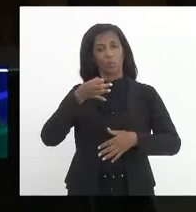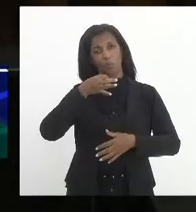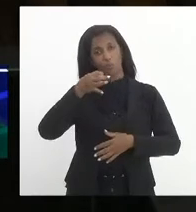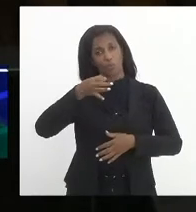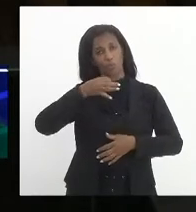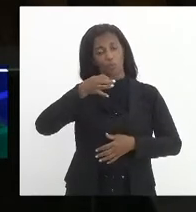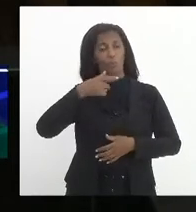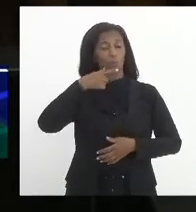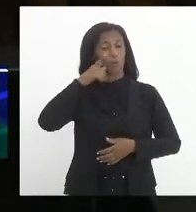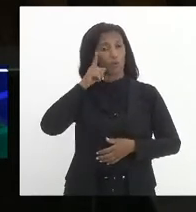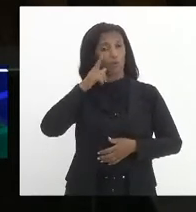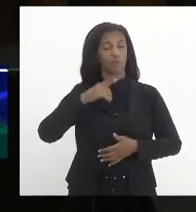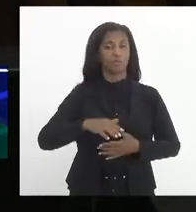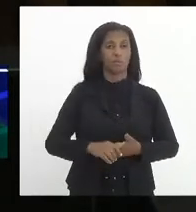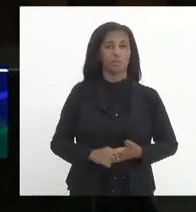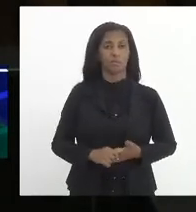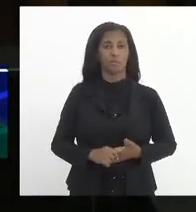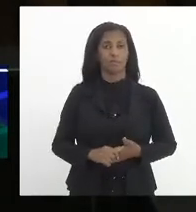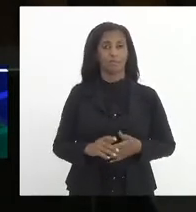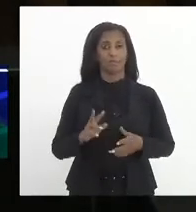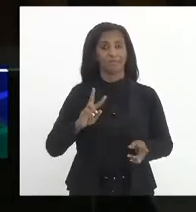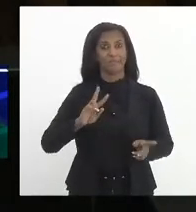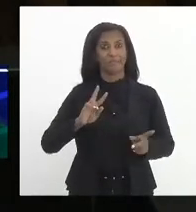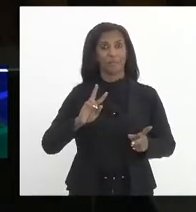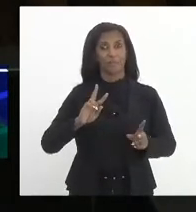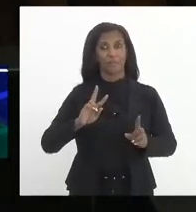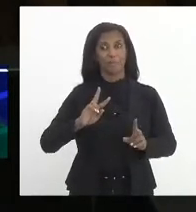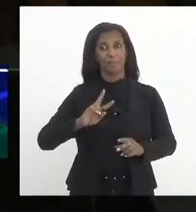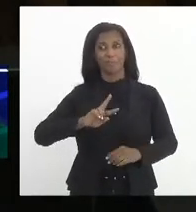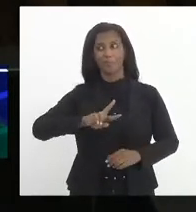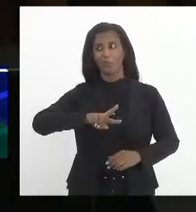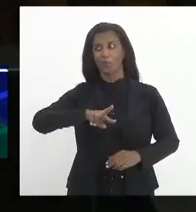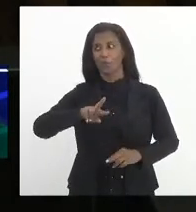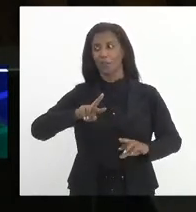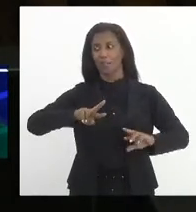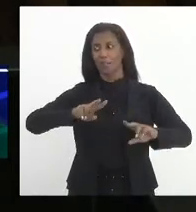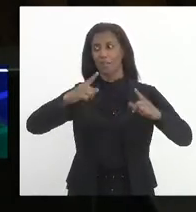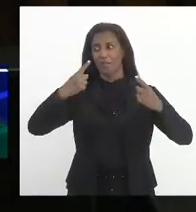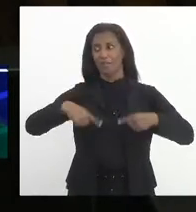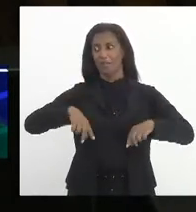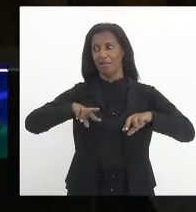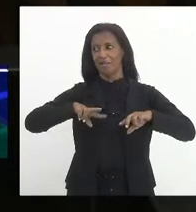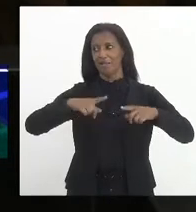E ontem os opostos estiveram Unidos